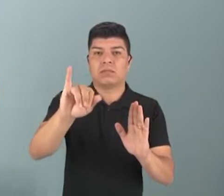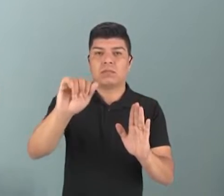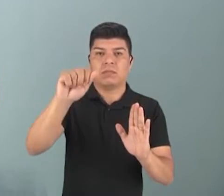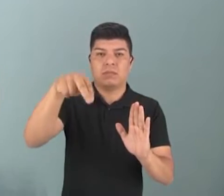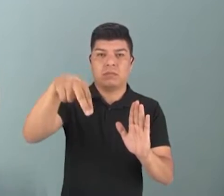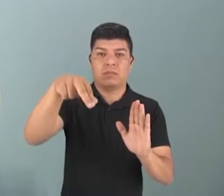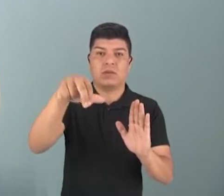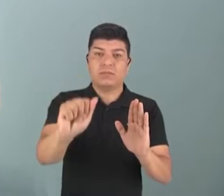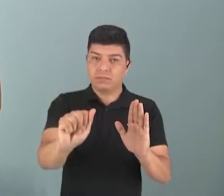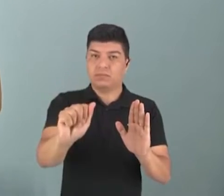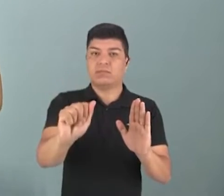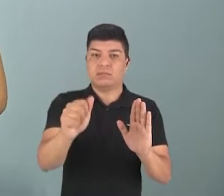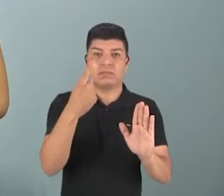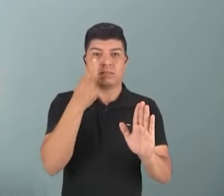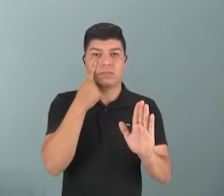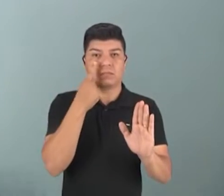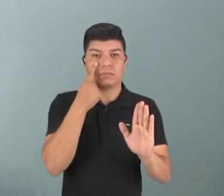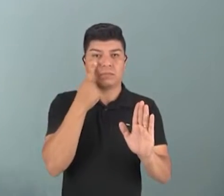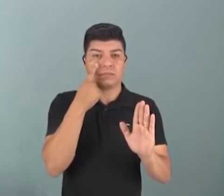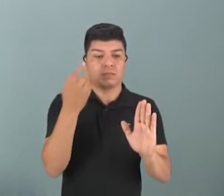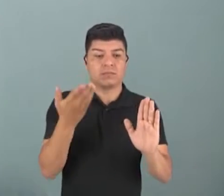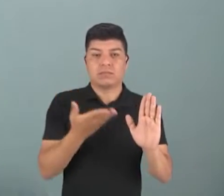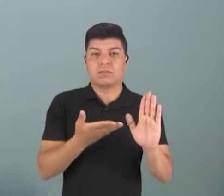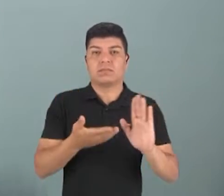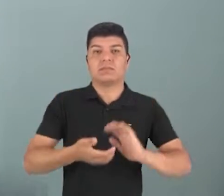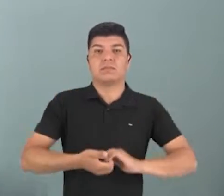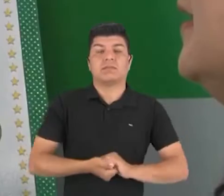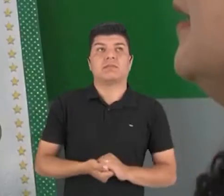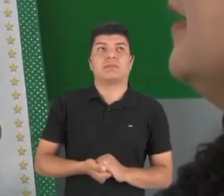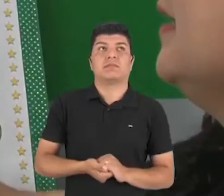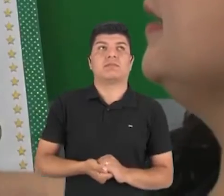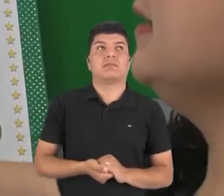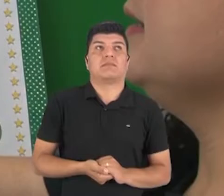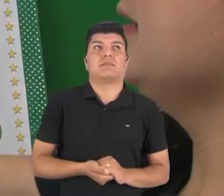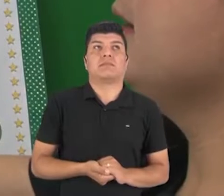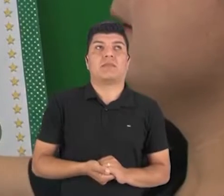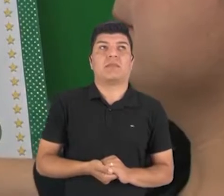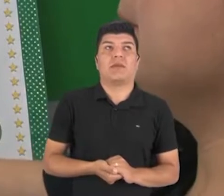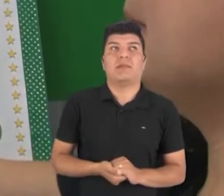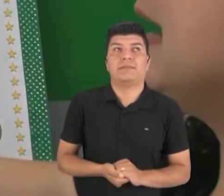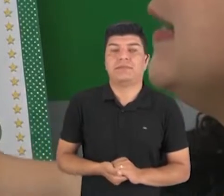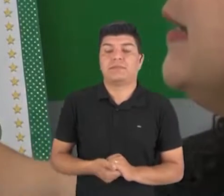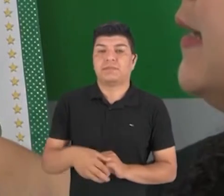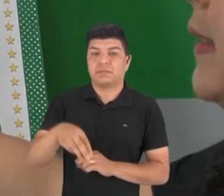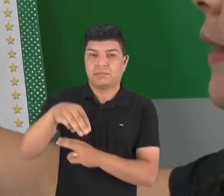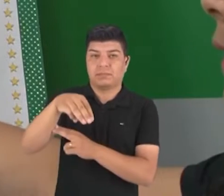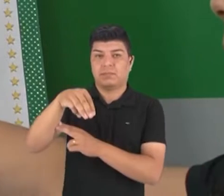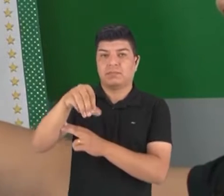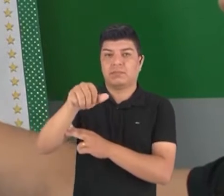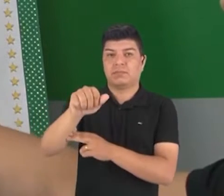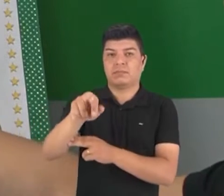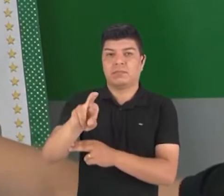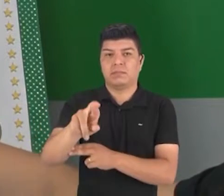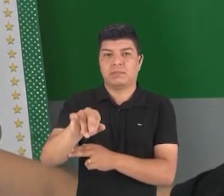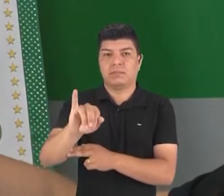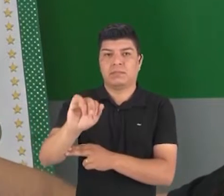ler olhando para o cartaz vamos lá Oi Mariana